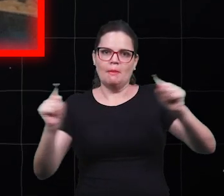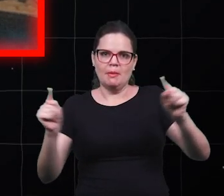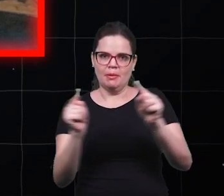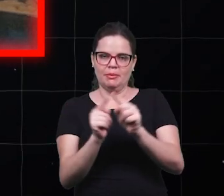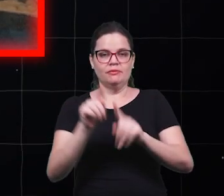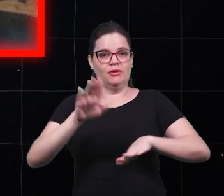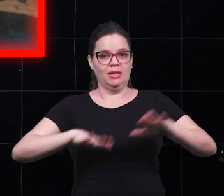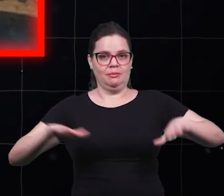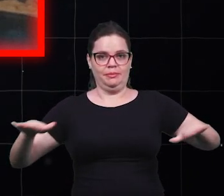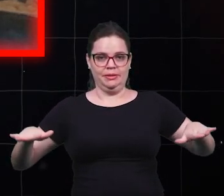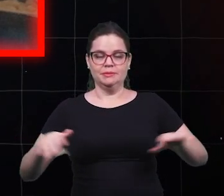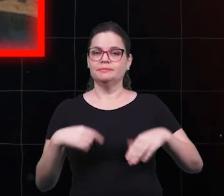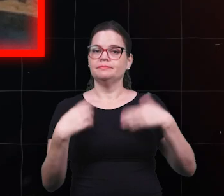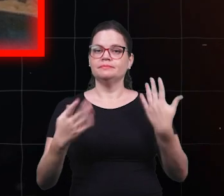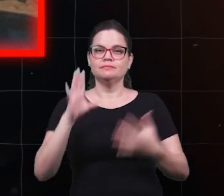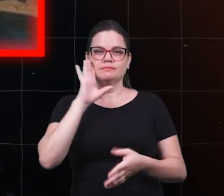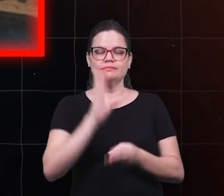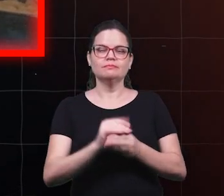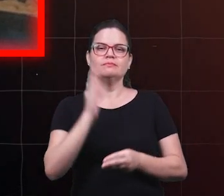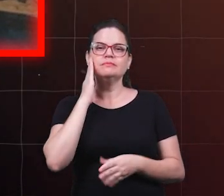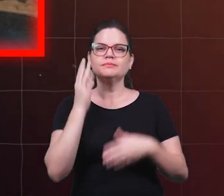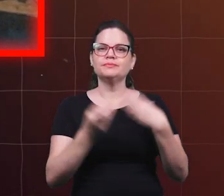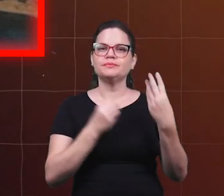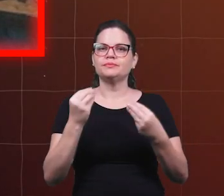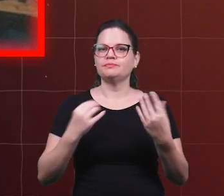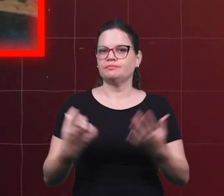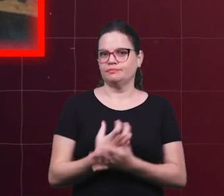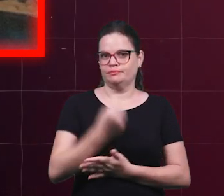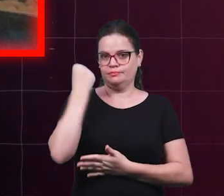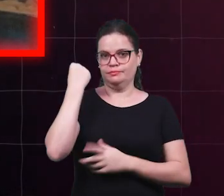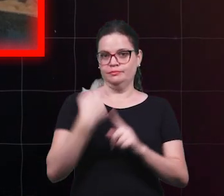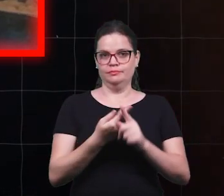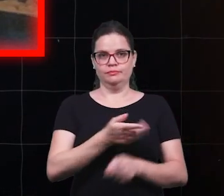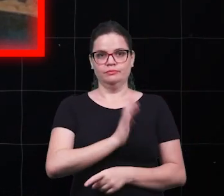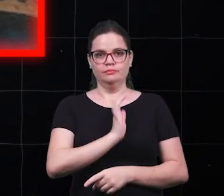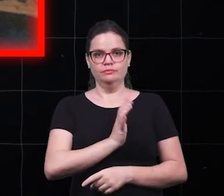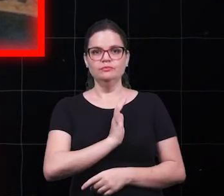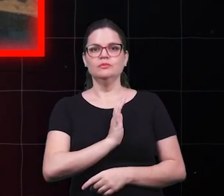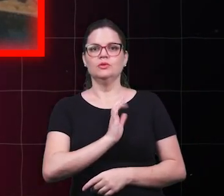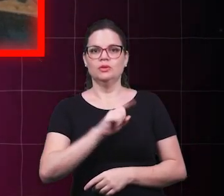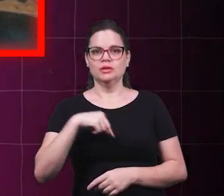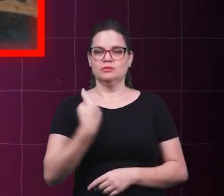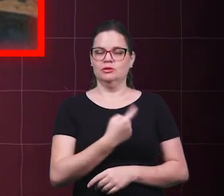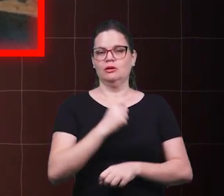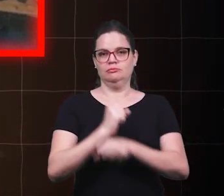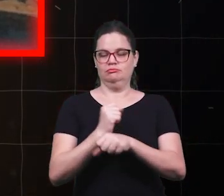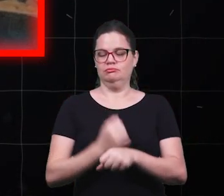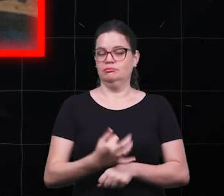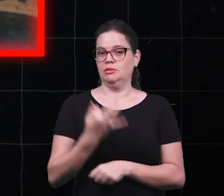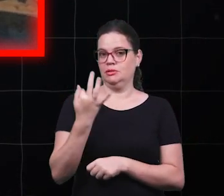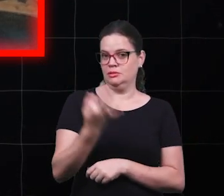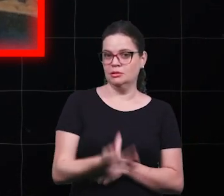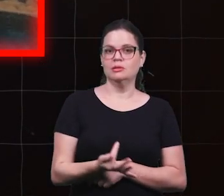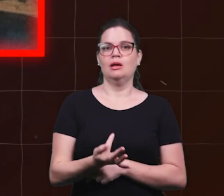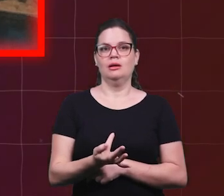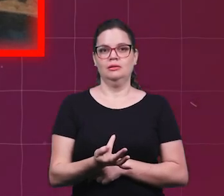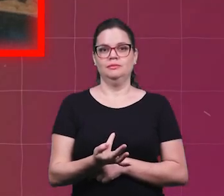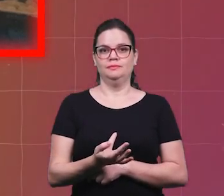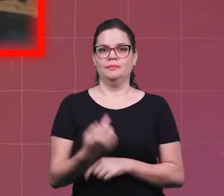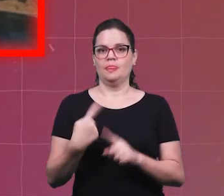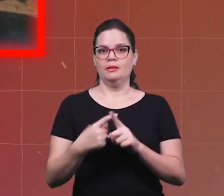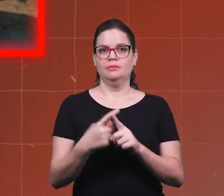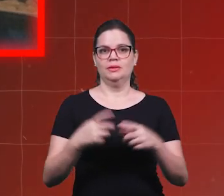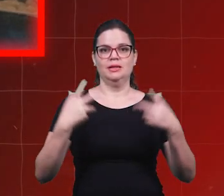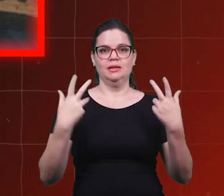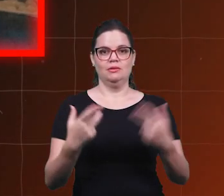né? Essa esperança que arde nos nossos corações, né? Então, como a